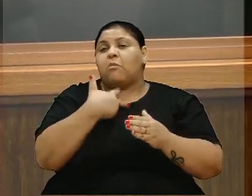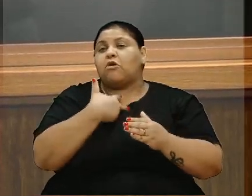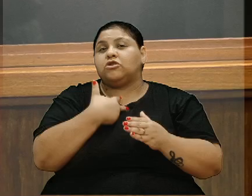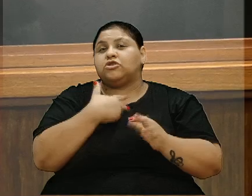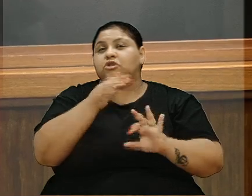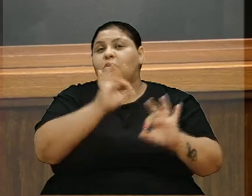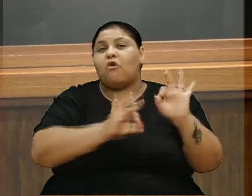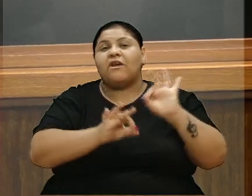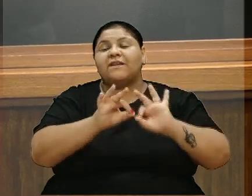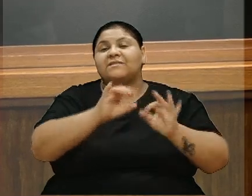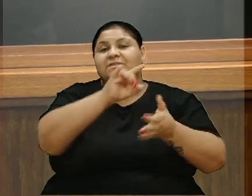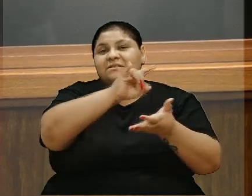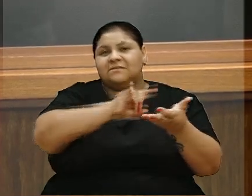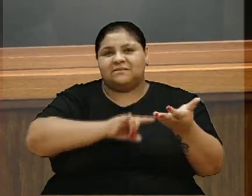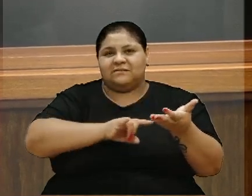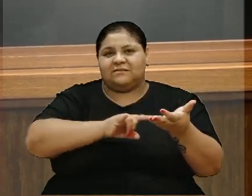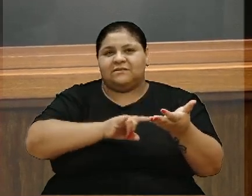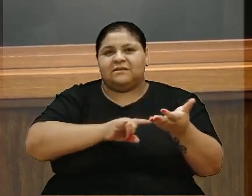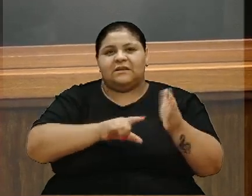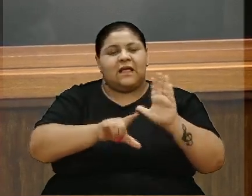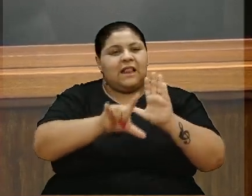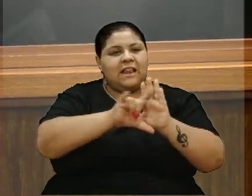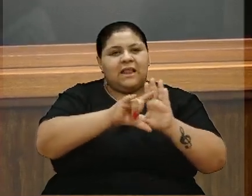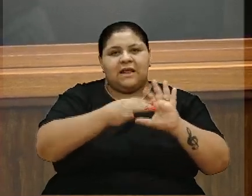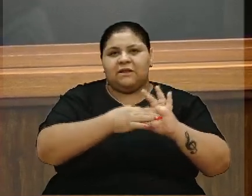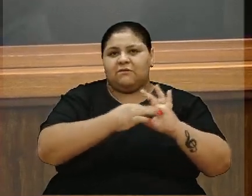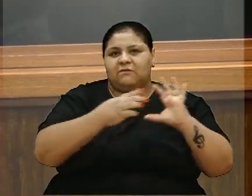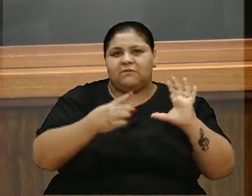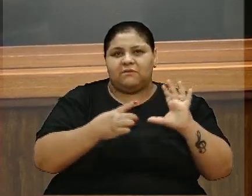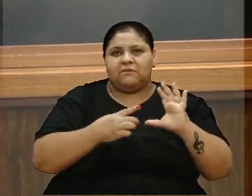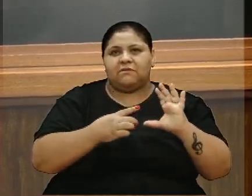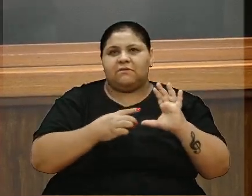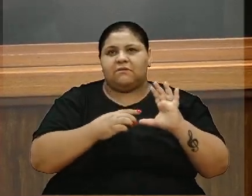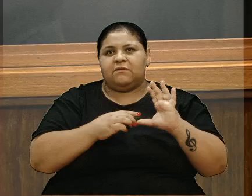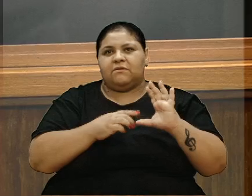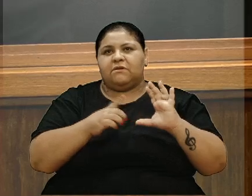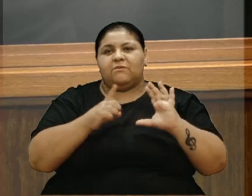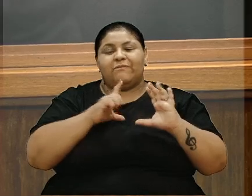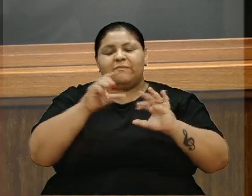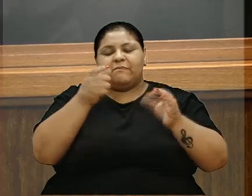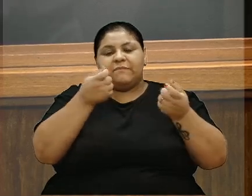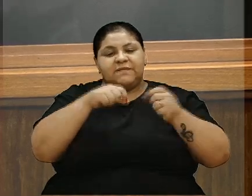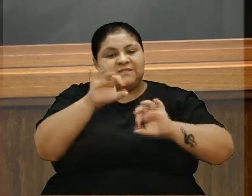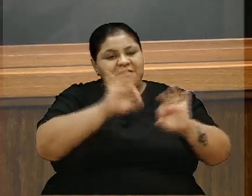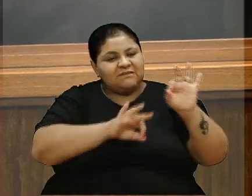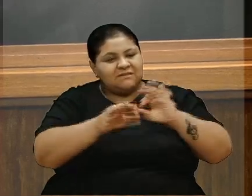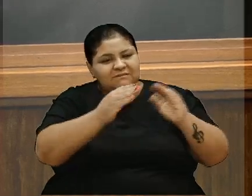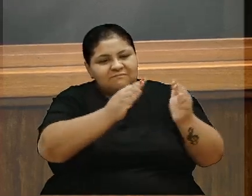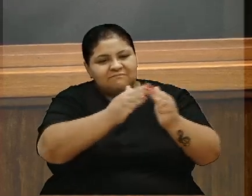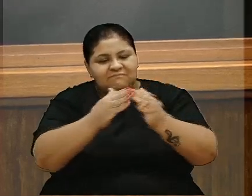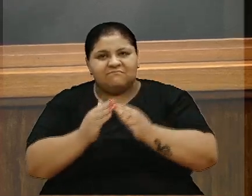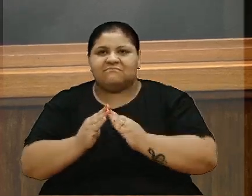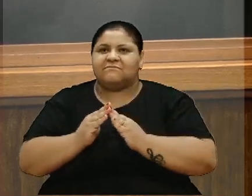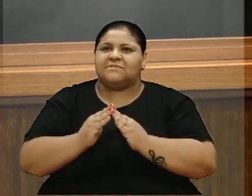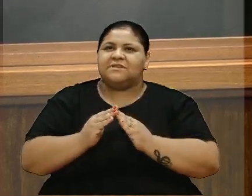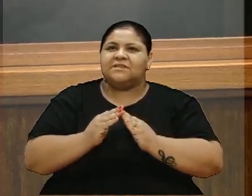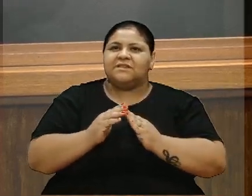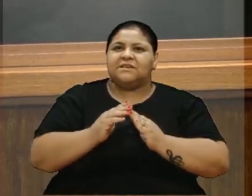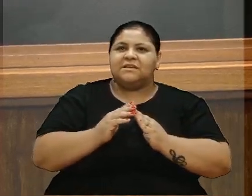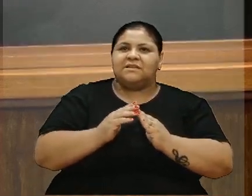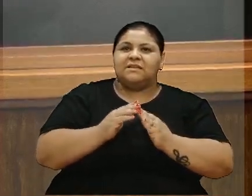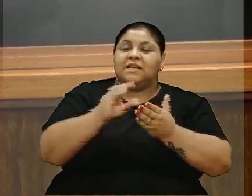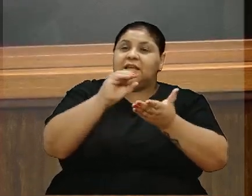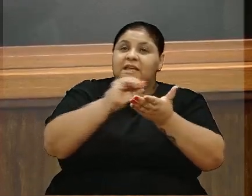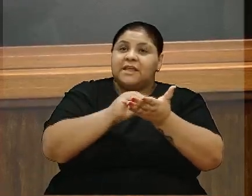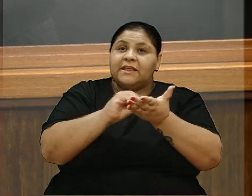regularizar porque a lei não permite, sem remover, sem adequar a casa e que ficam sem sua